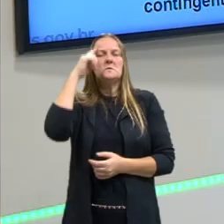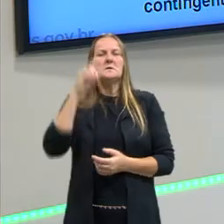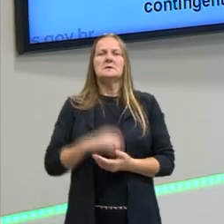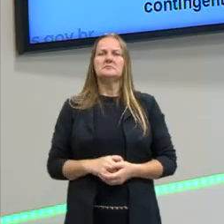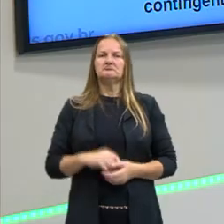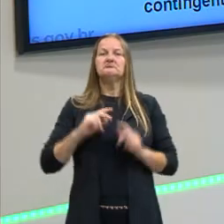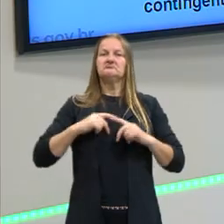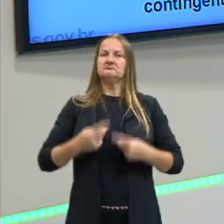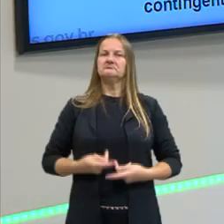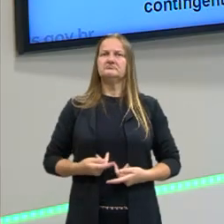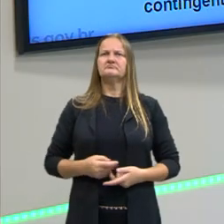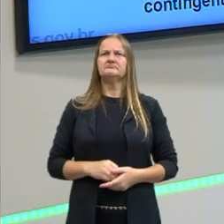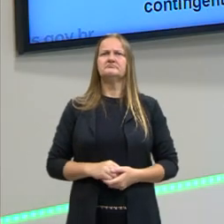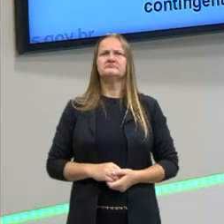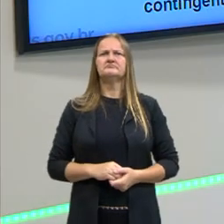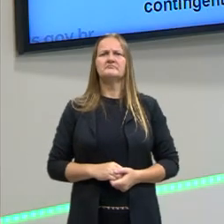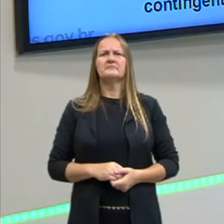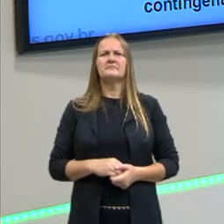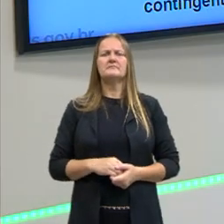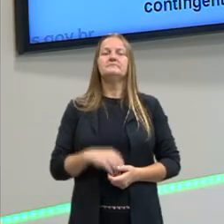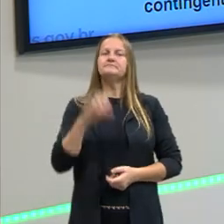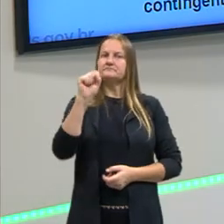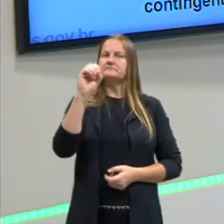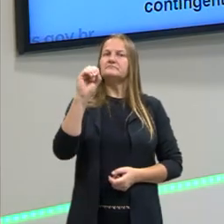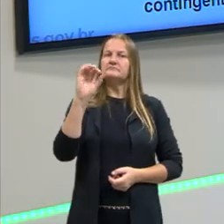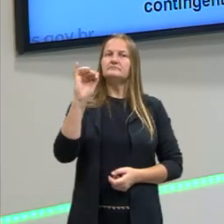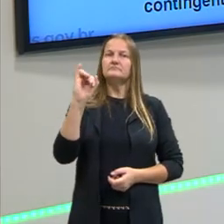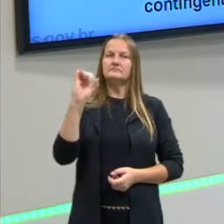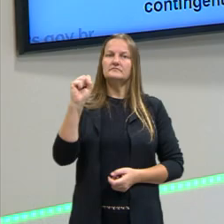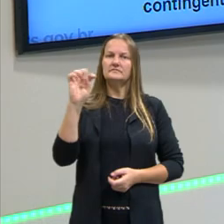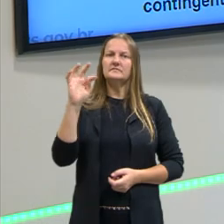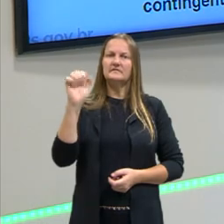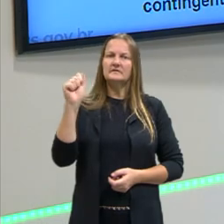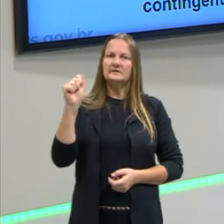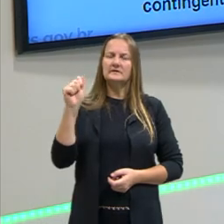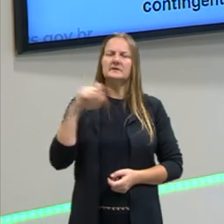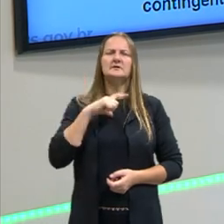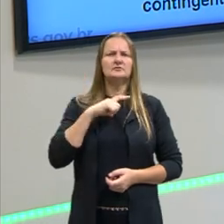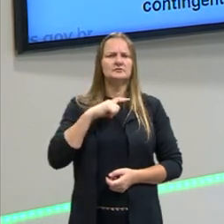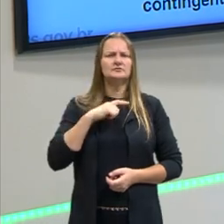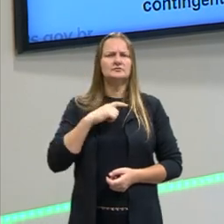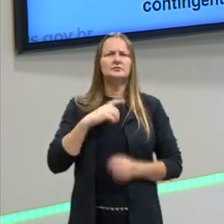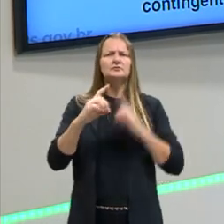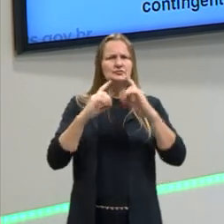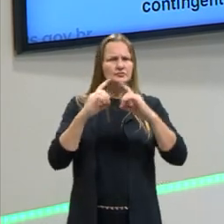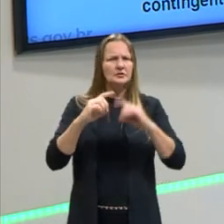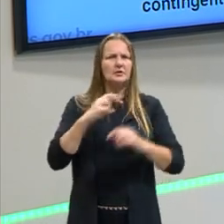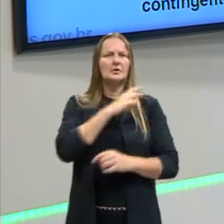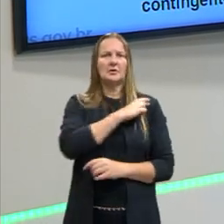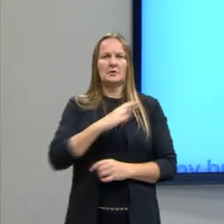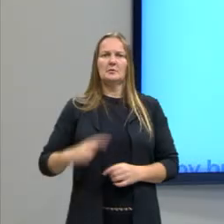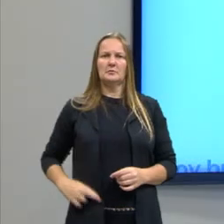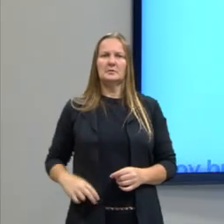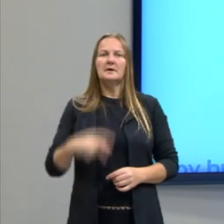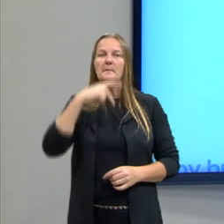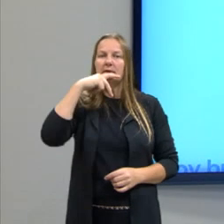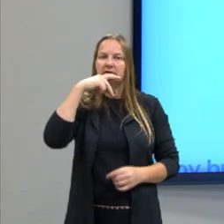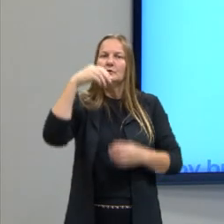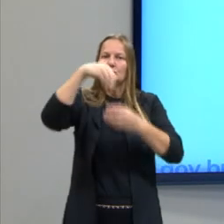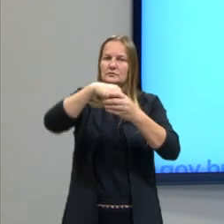humanas o sofista trasímaco personagem imortalizado no diálogo a república de Platão